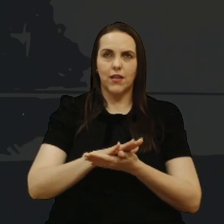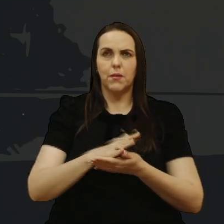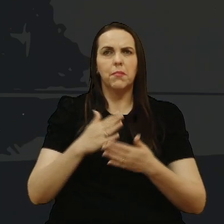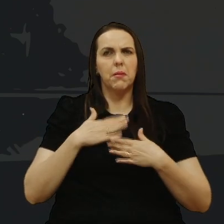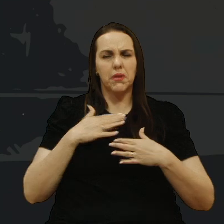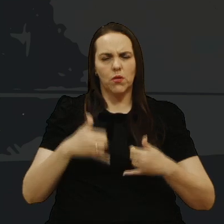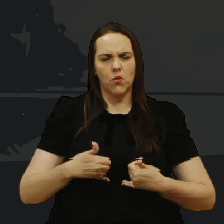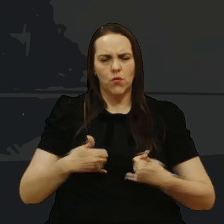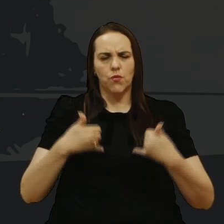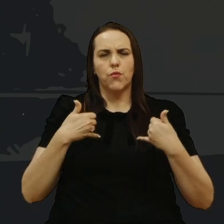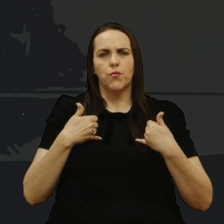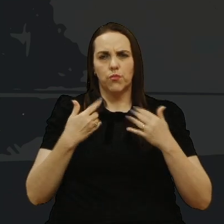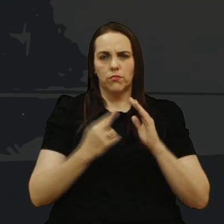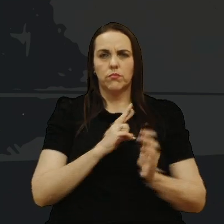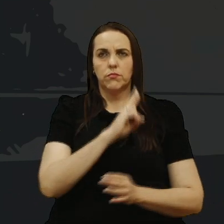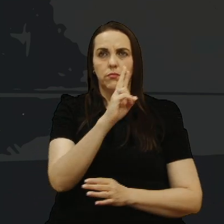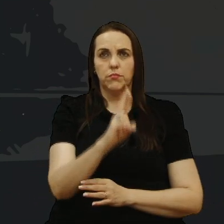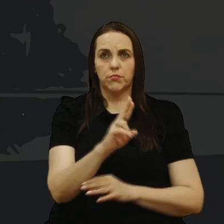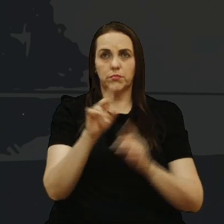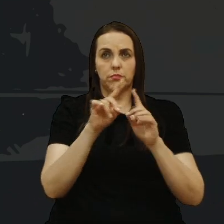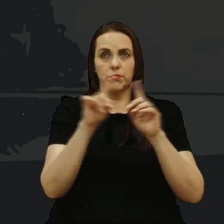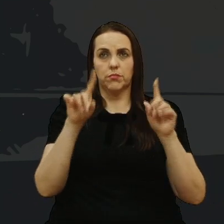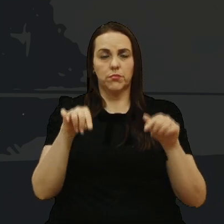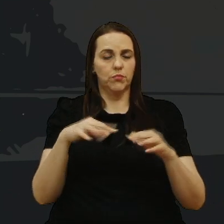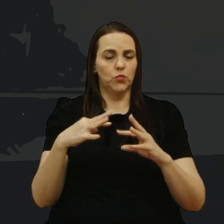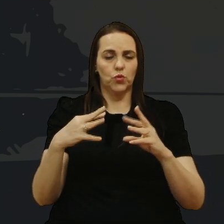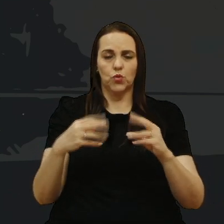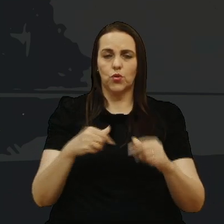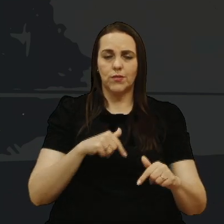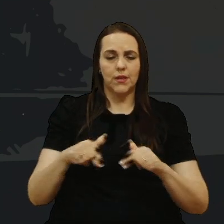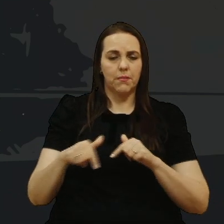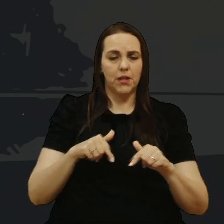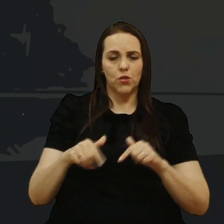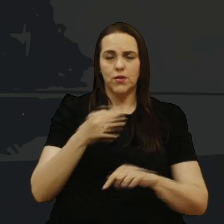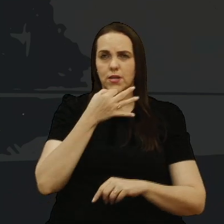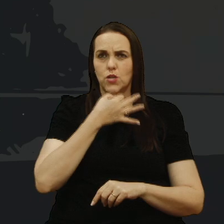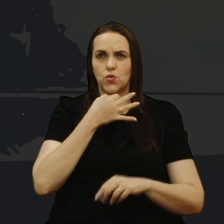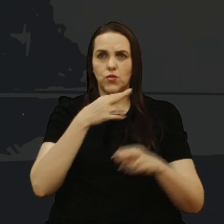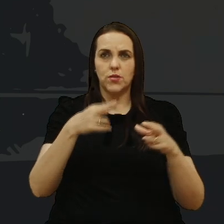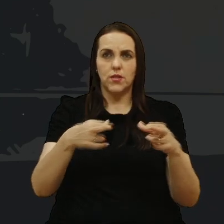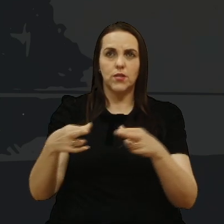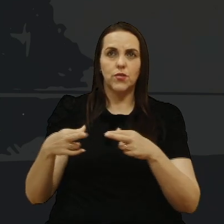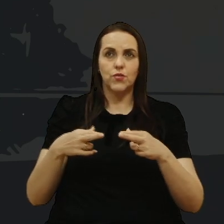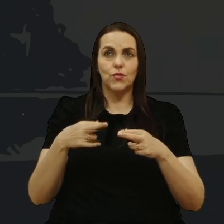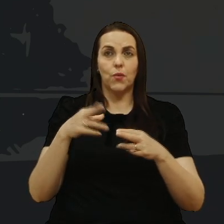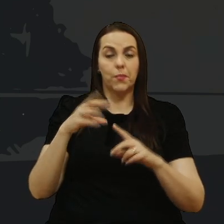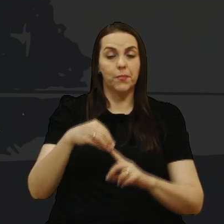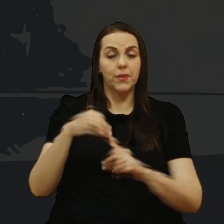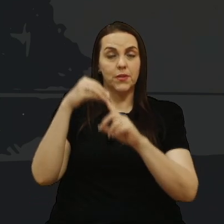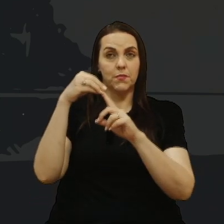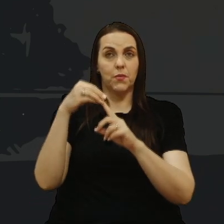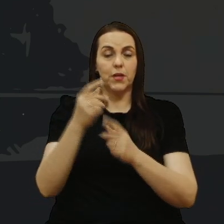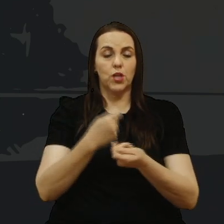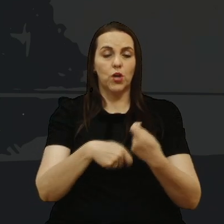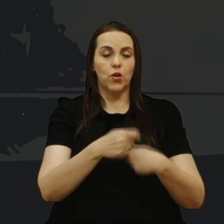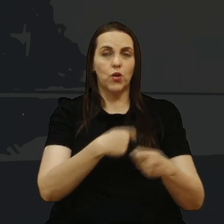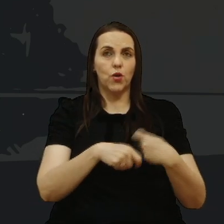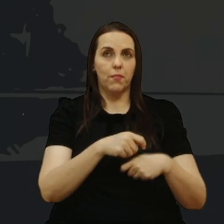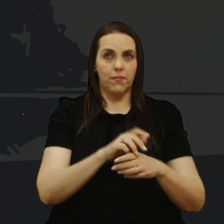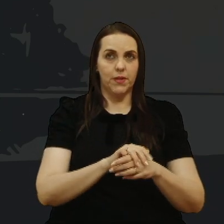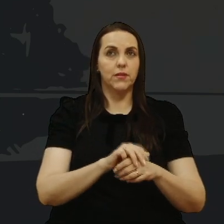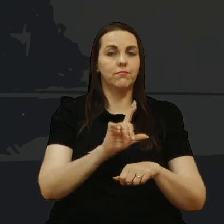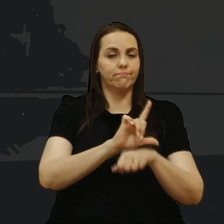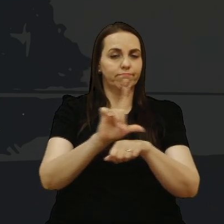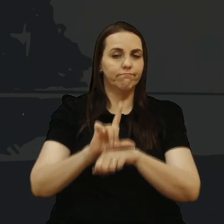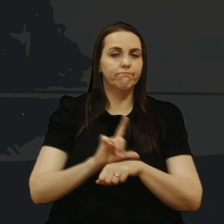aqui representando os trabalhadores e as trabalhadoras de Caxias do Sul e região, e em especial os comerciários e as comerciárias. Uma categoria